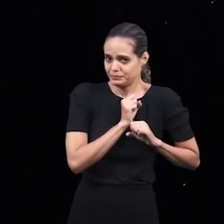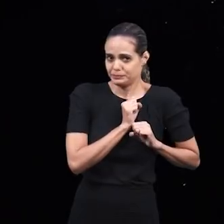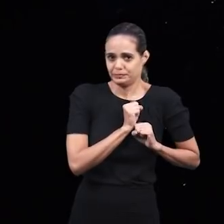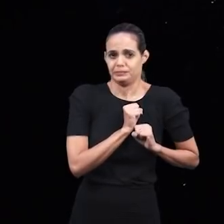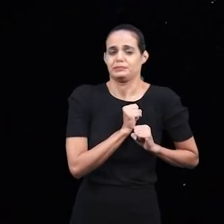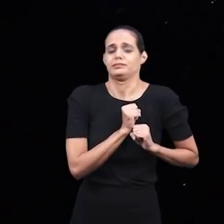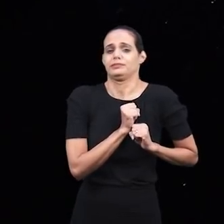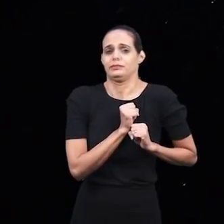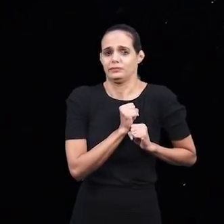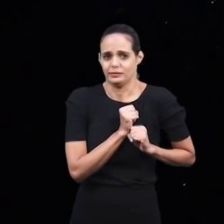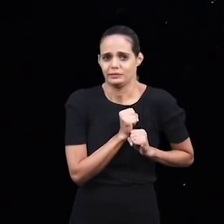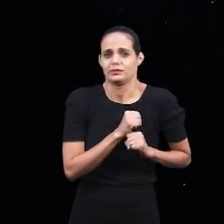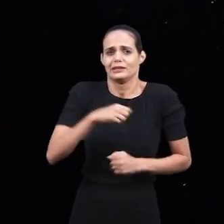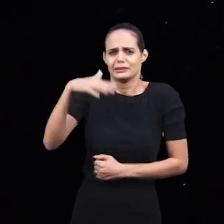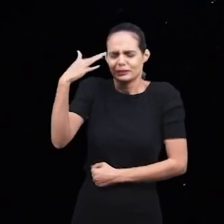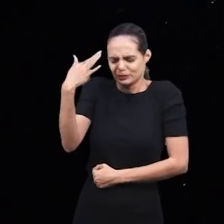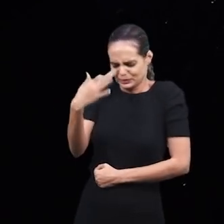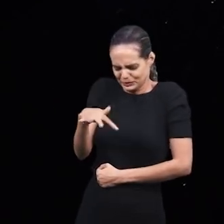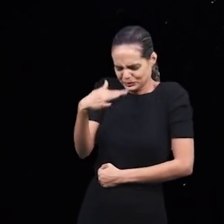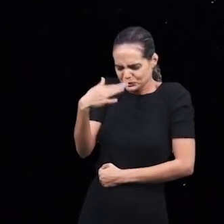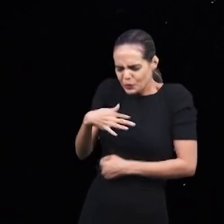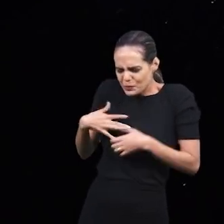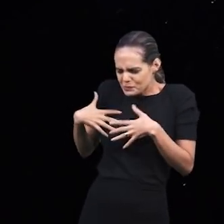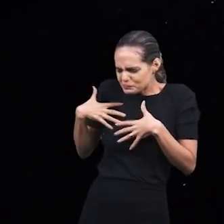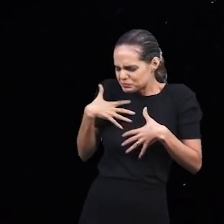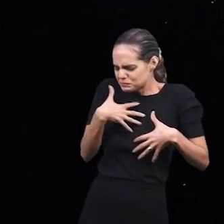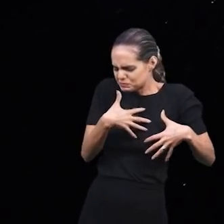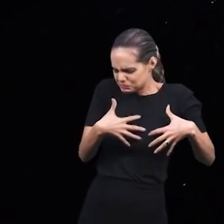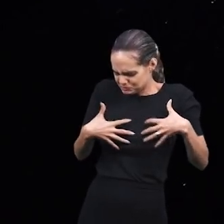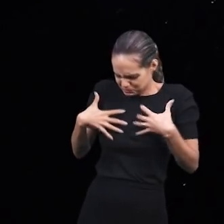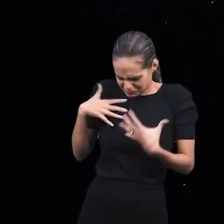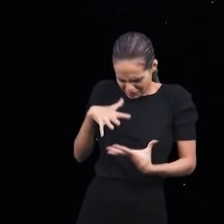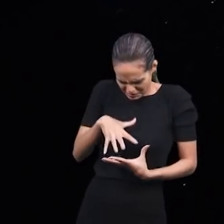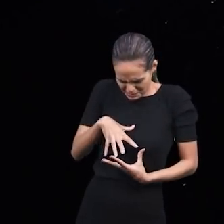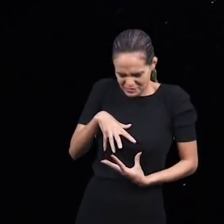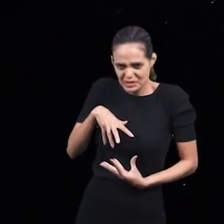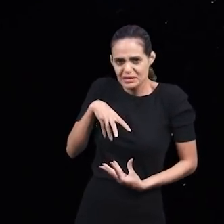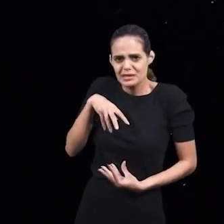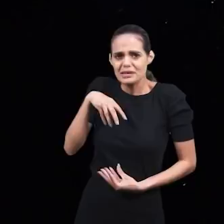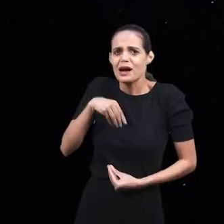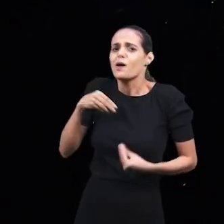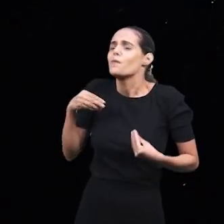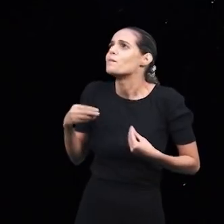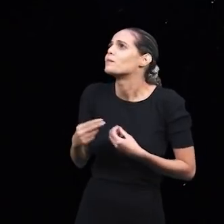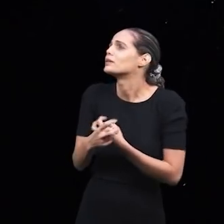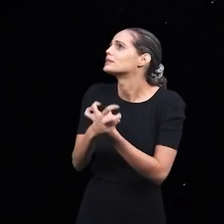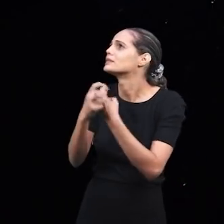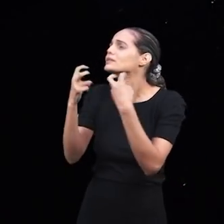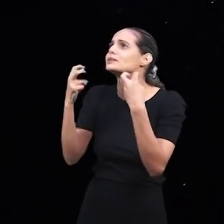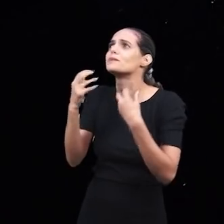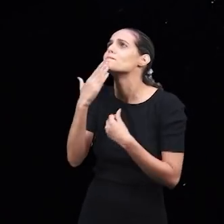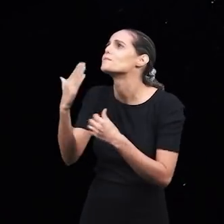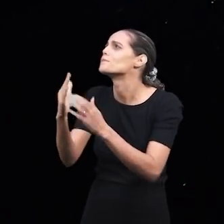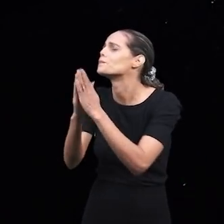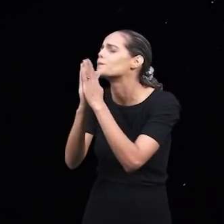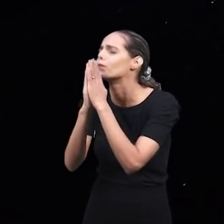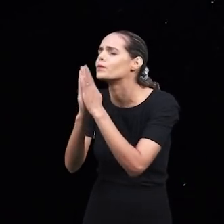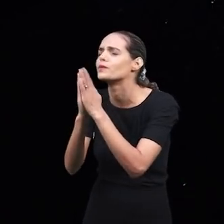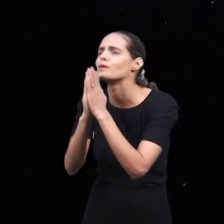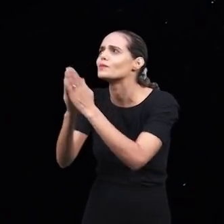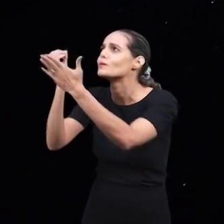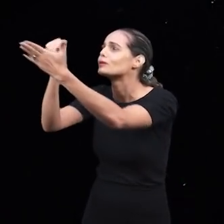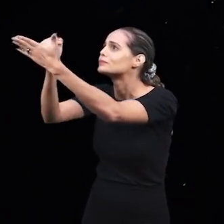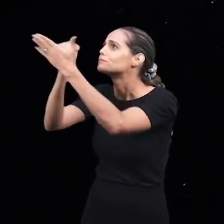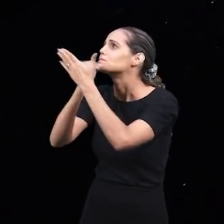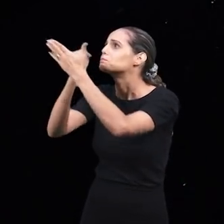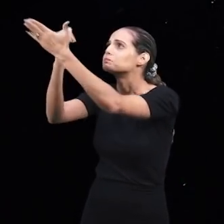consumir, e a dor que perturba minha alma te implora, vem me